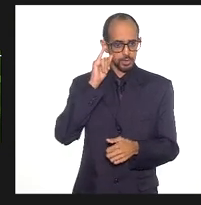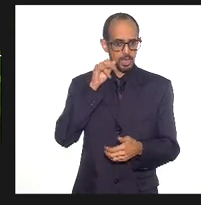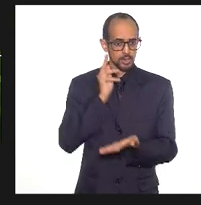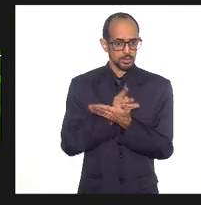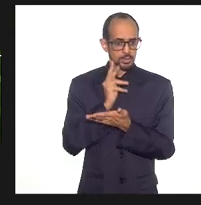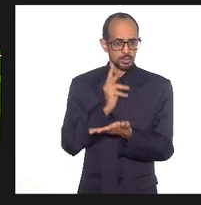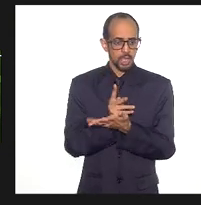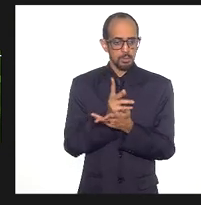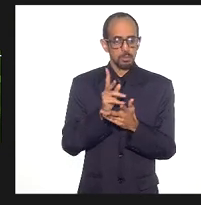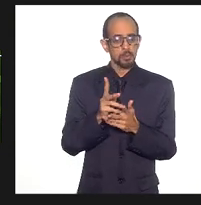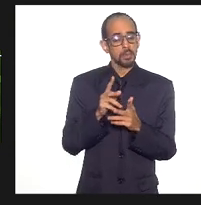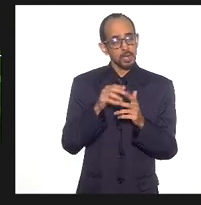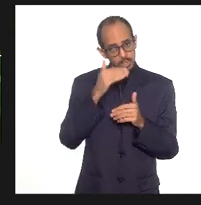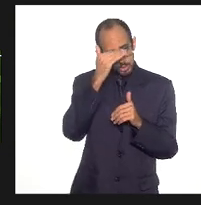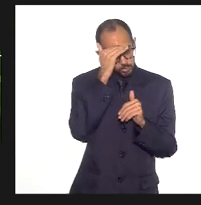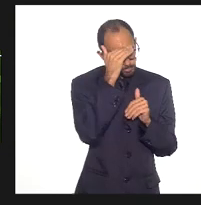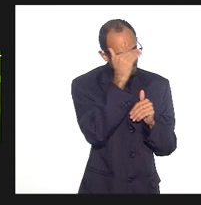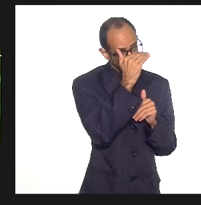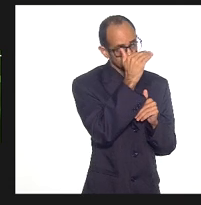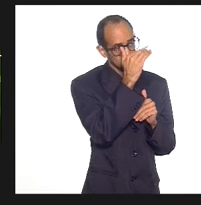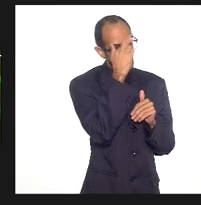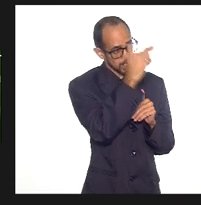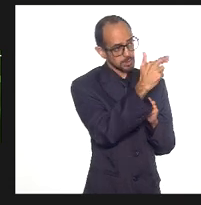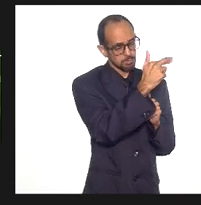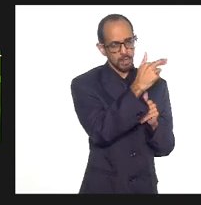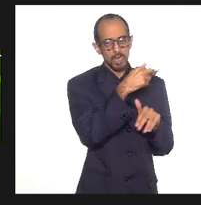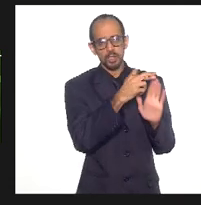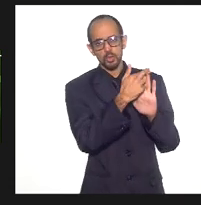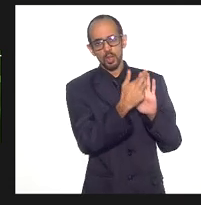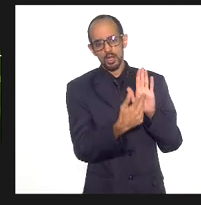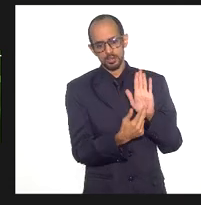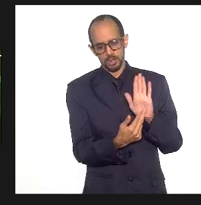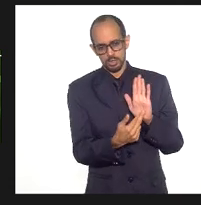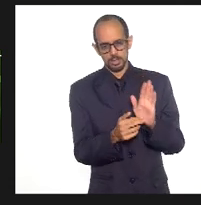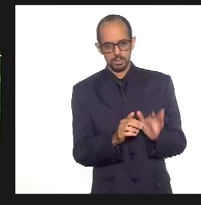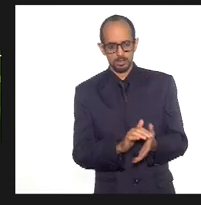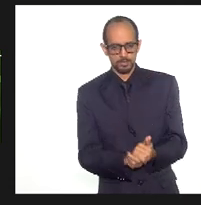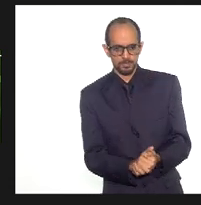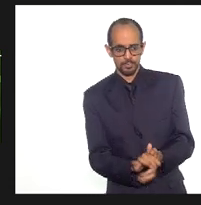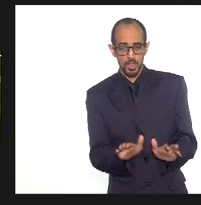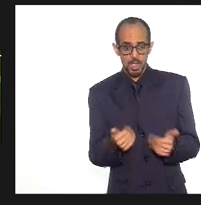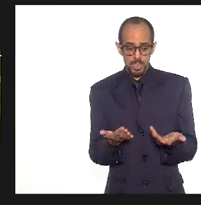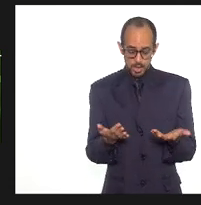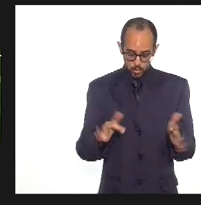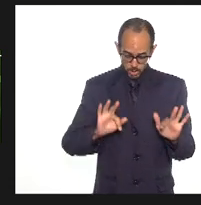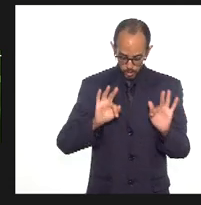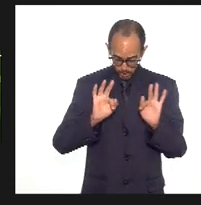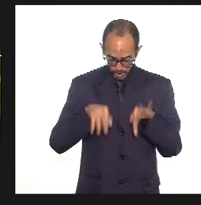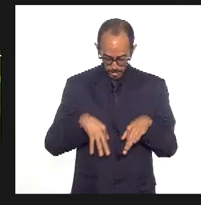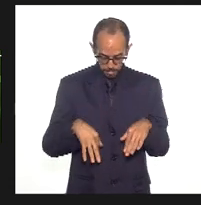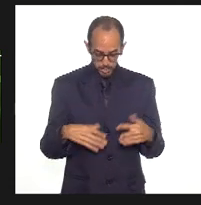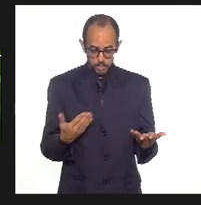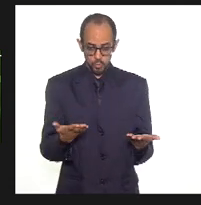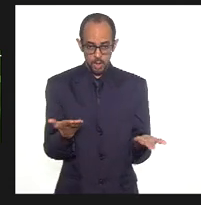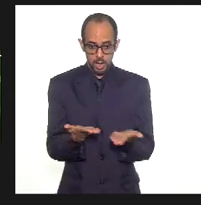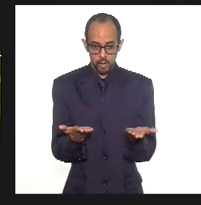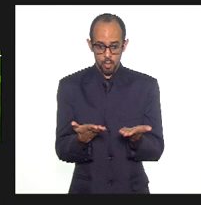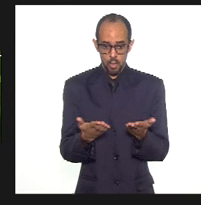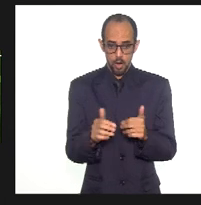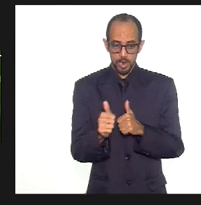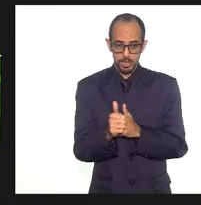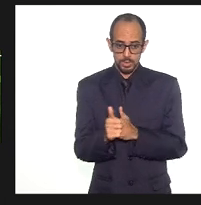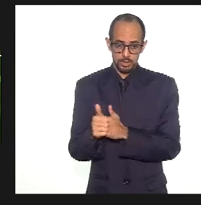a regulação. Bom, eu termino aqui, então, essas principais correlações, porque, de fato, nos